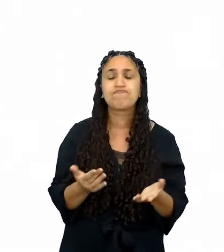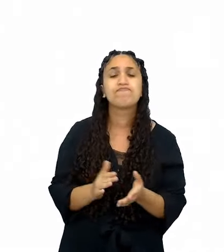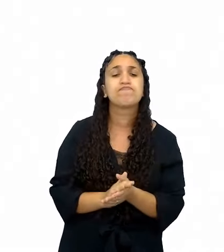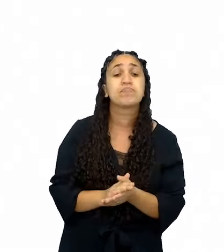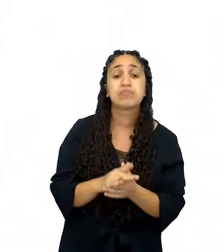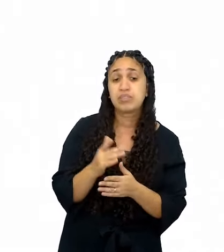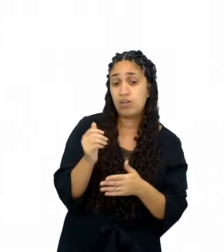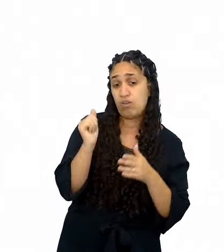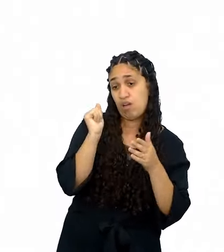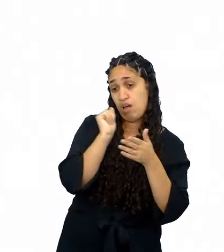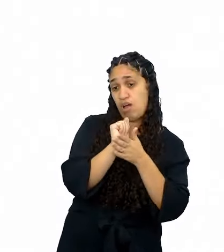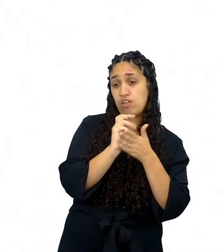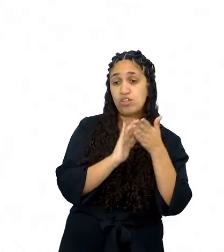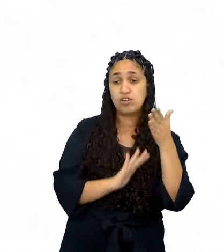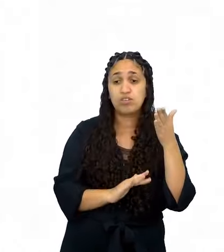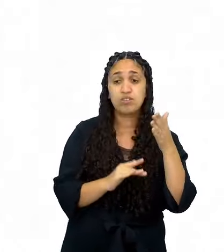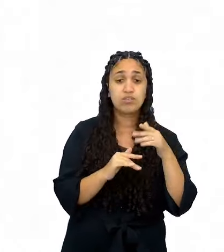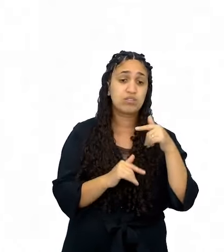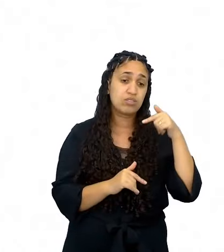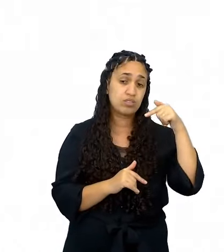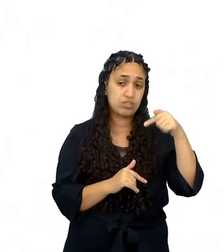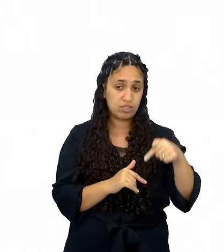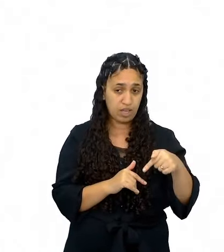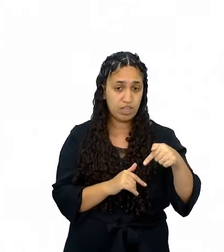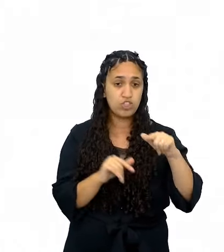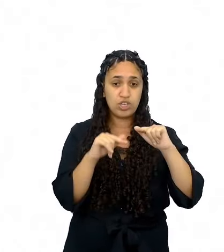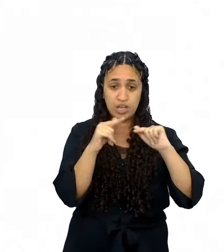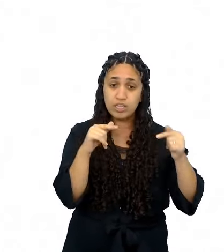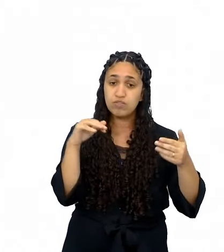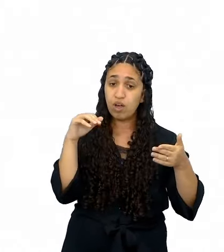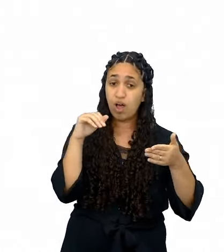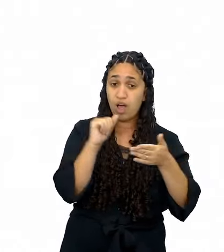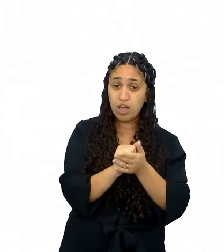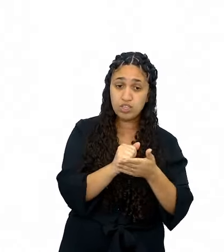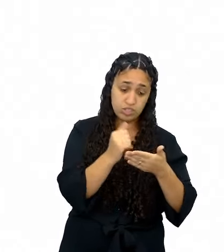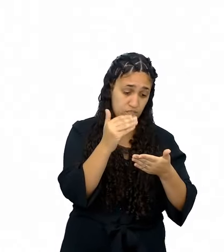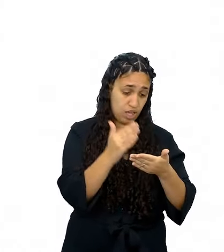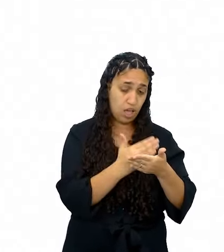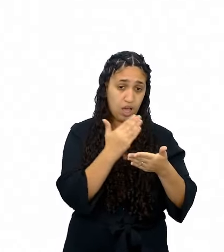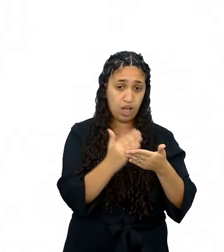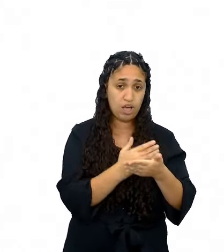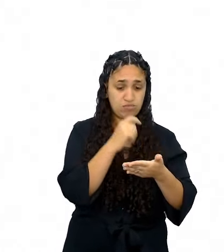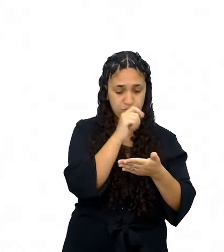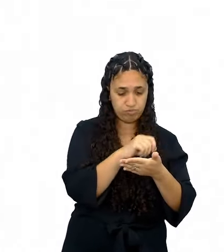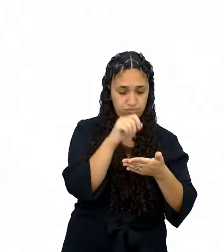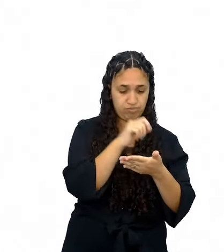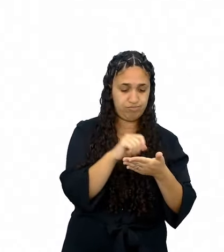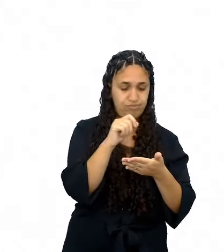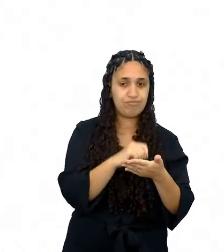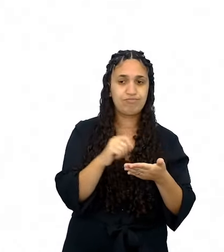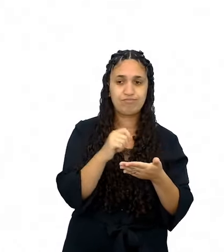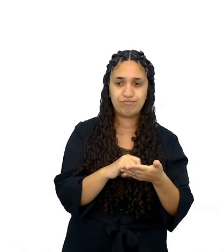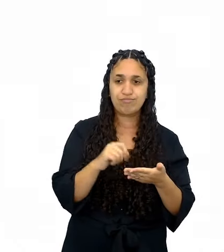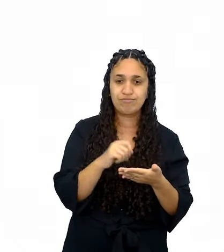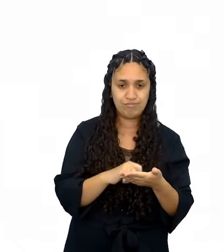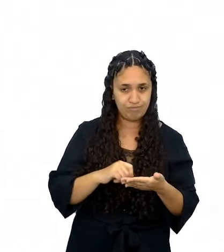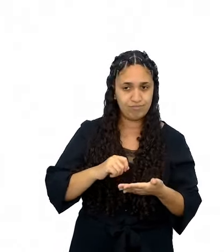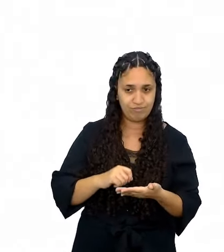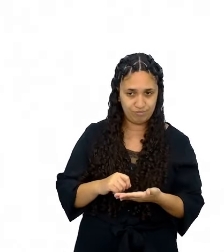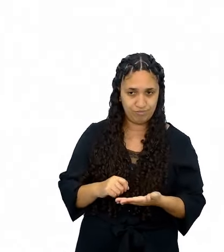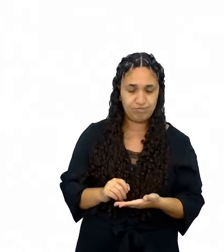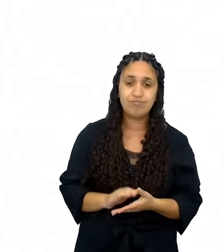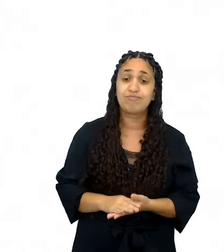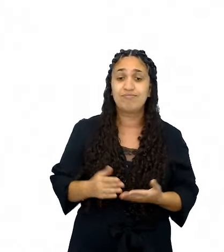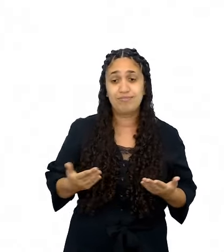resumo produzido. Bem, vamos então agora conhecer as habilidades que